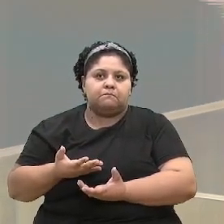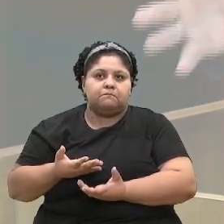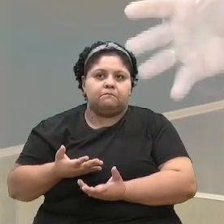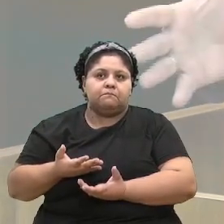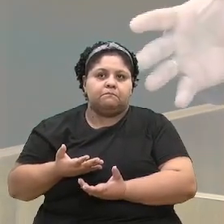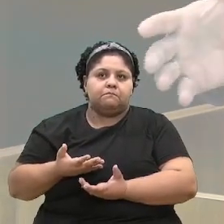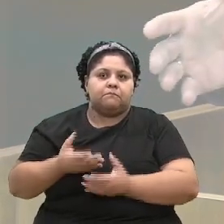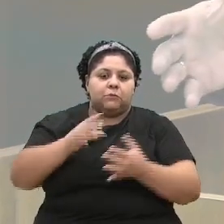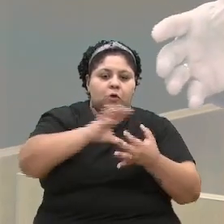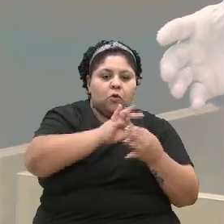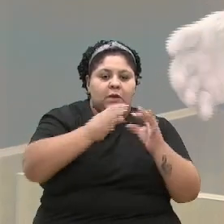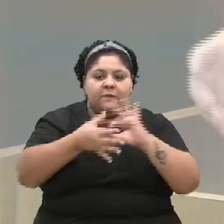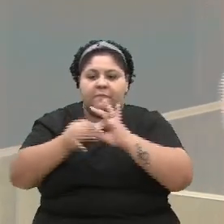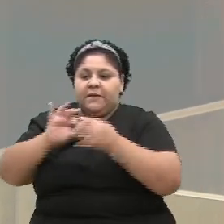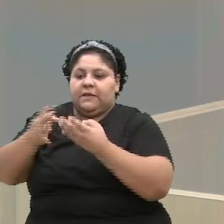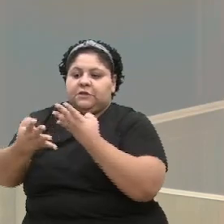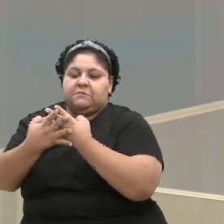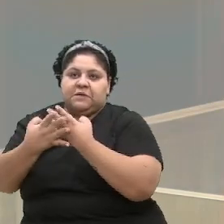Olimpíadas de Matemática,